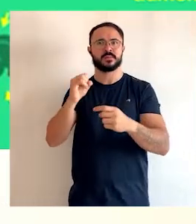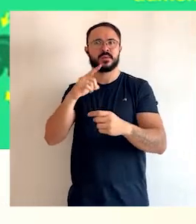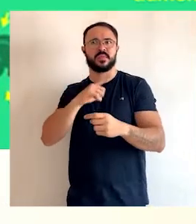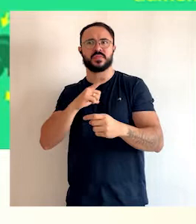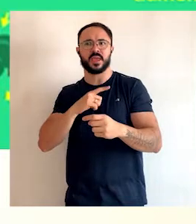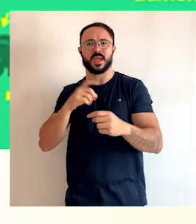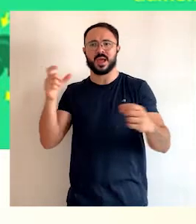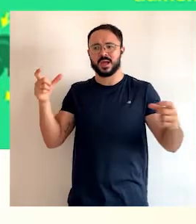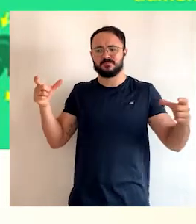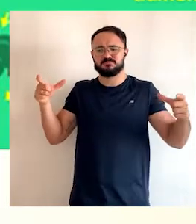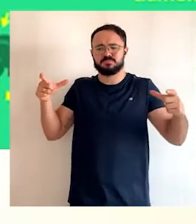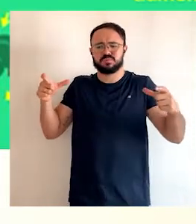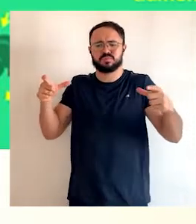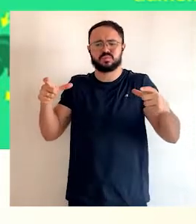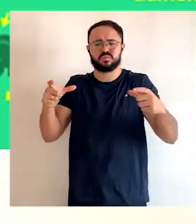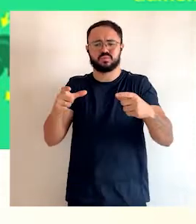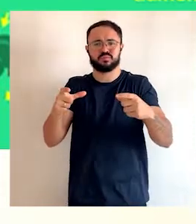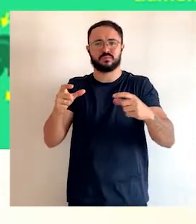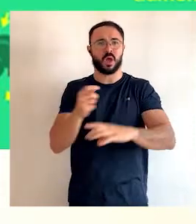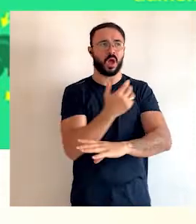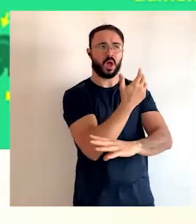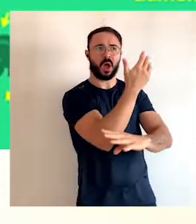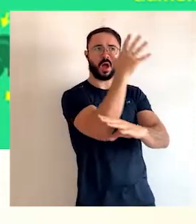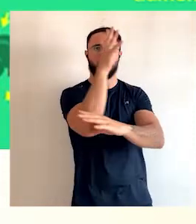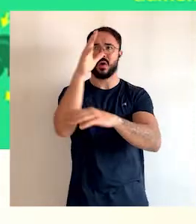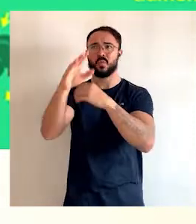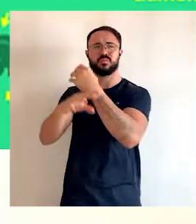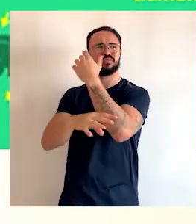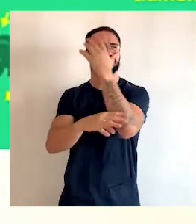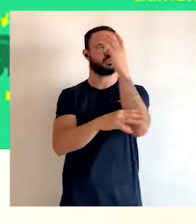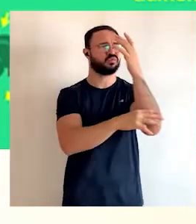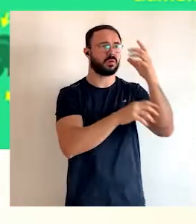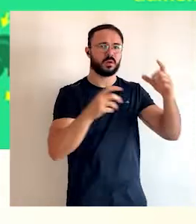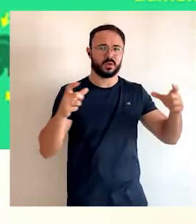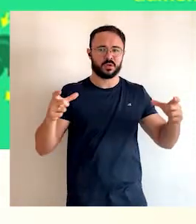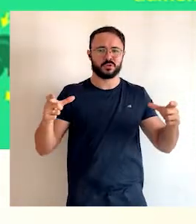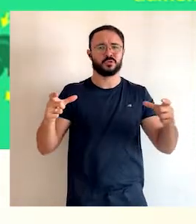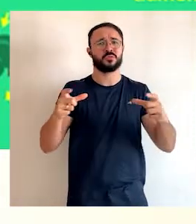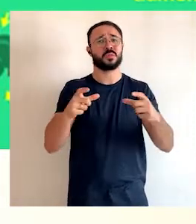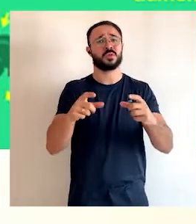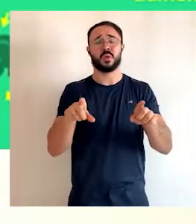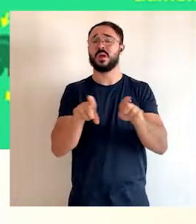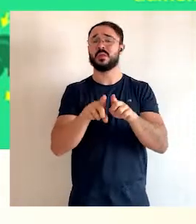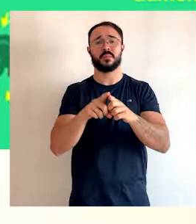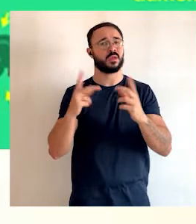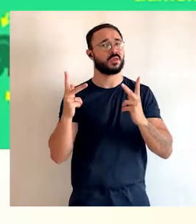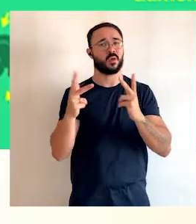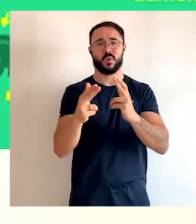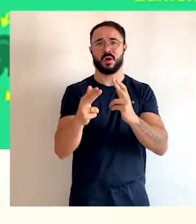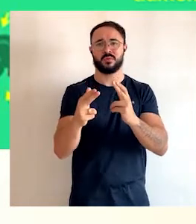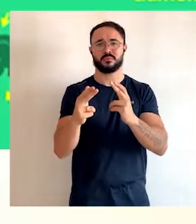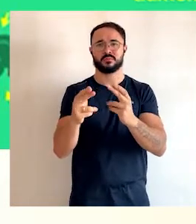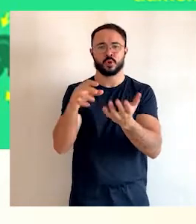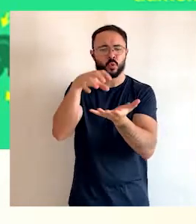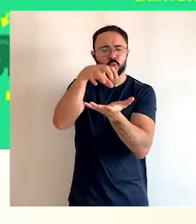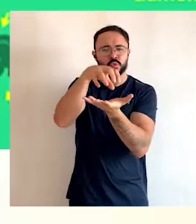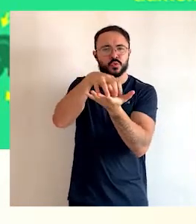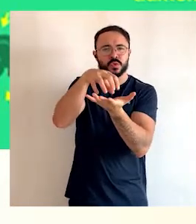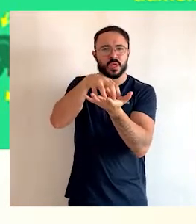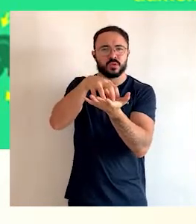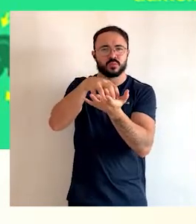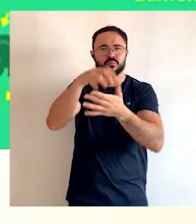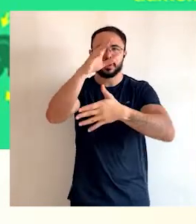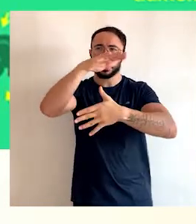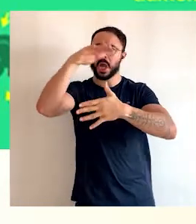desse hábitat, o efeito de borda aumenta porque a distância entre o centro daquele local e